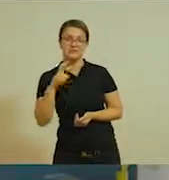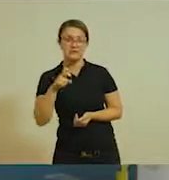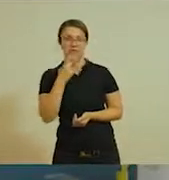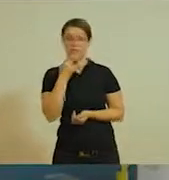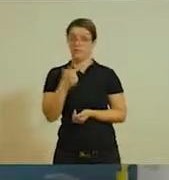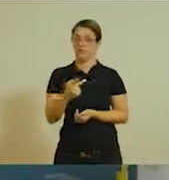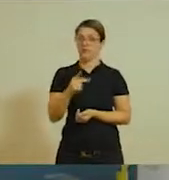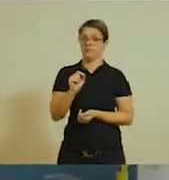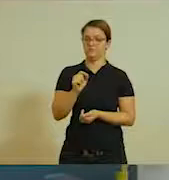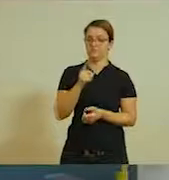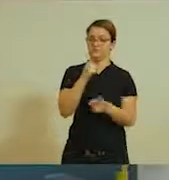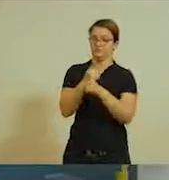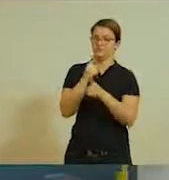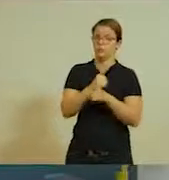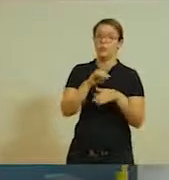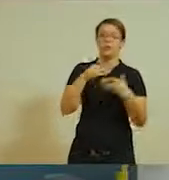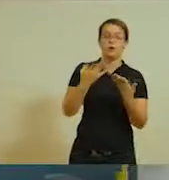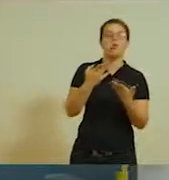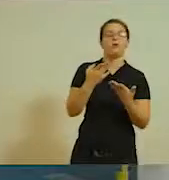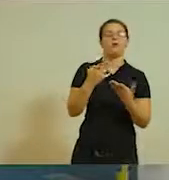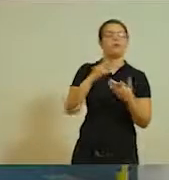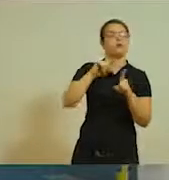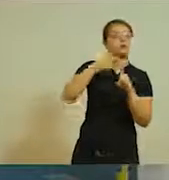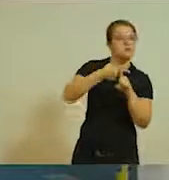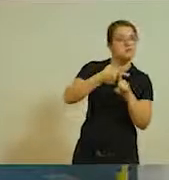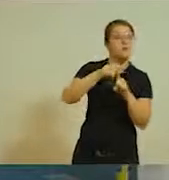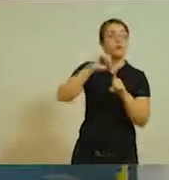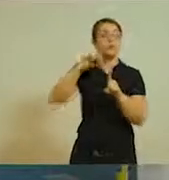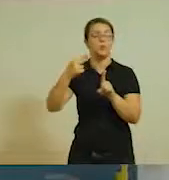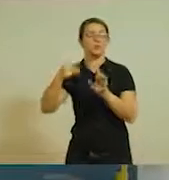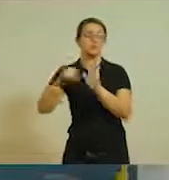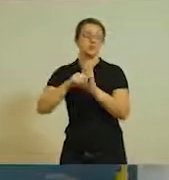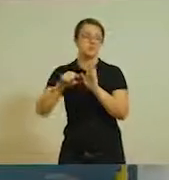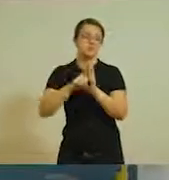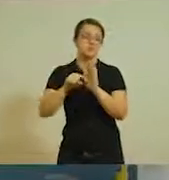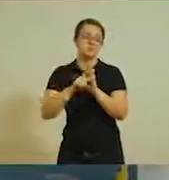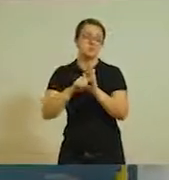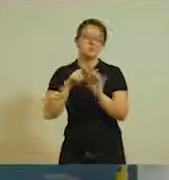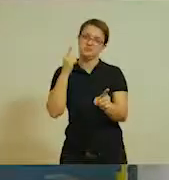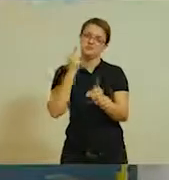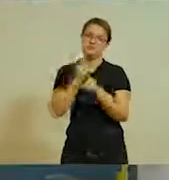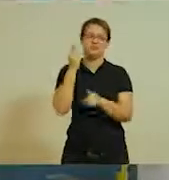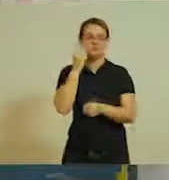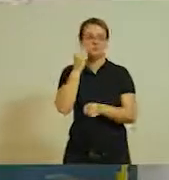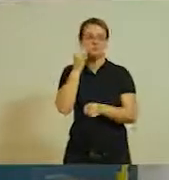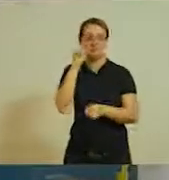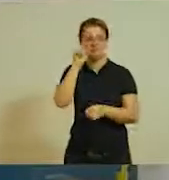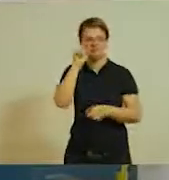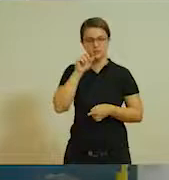falar. Vocês que vão ter que descobrir se vocês vão utilizar adição ou subtração, tá bom?